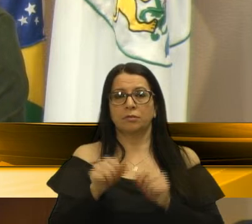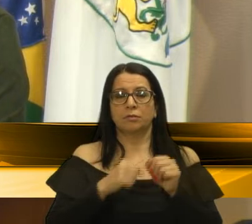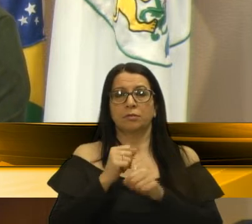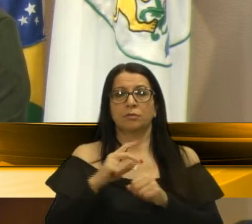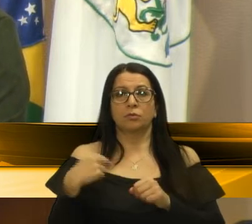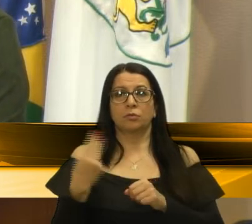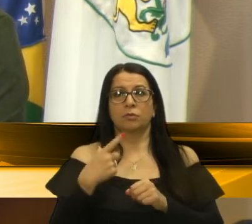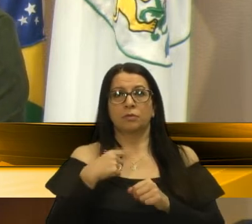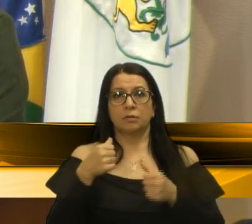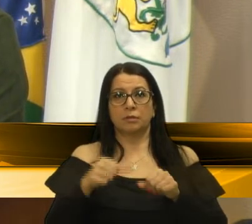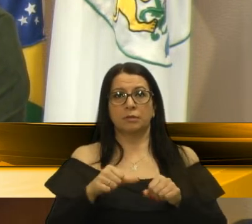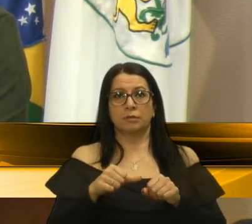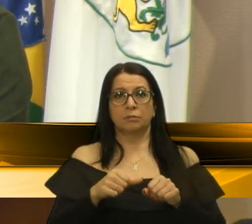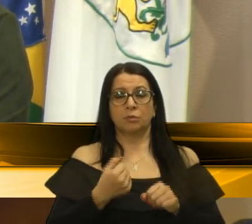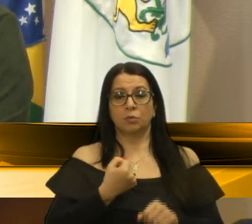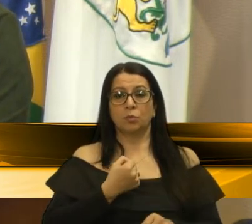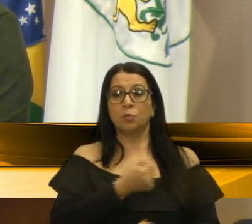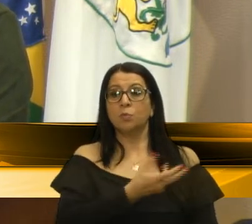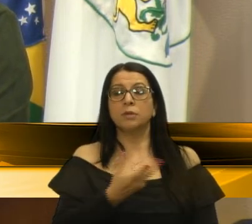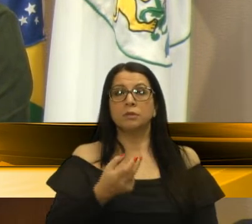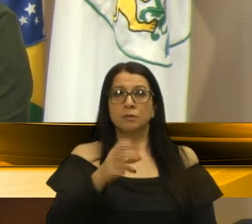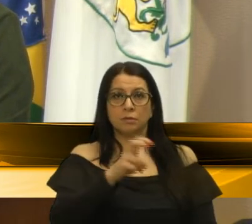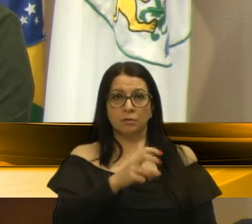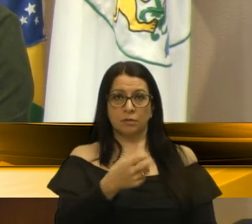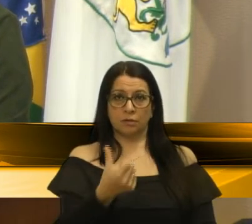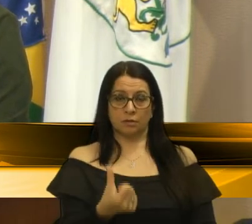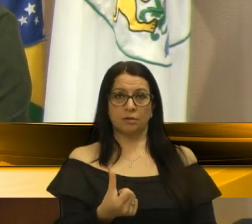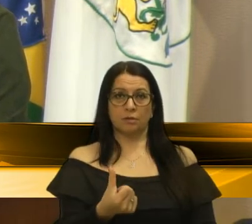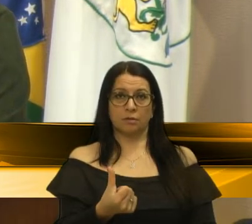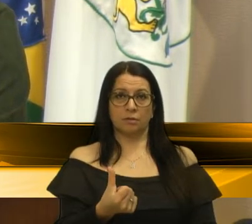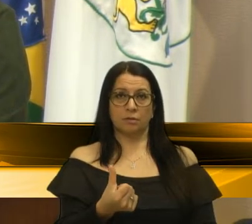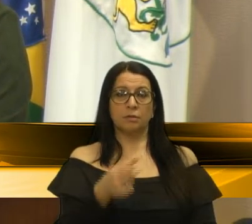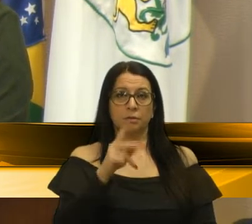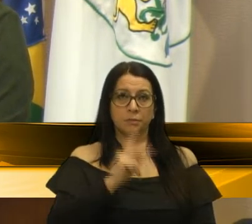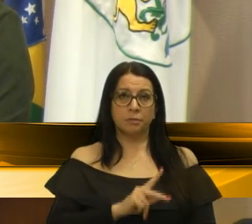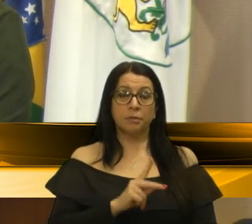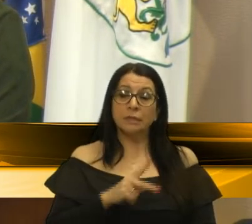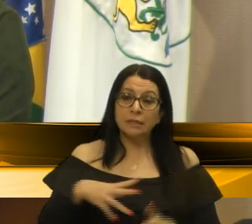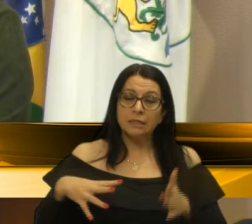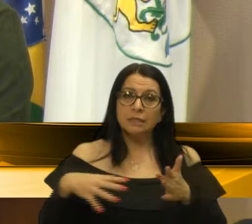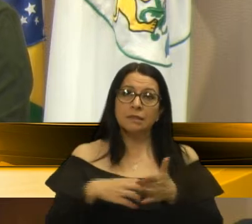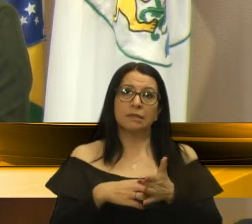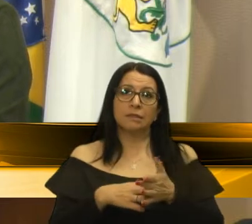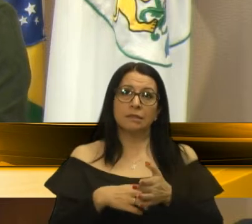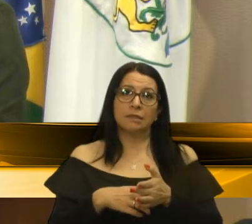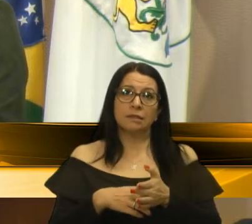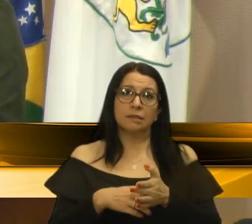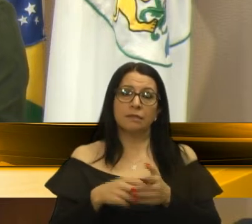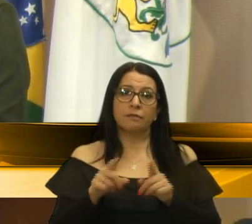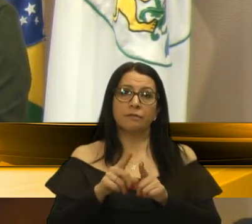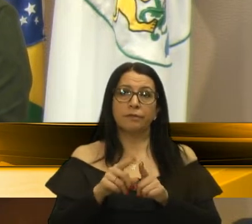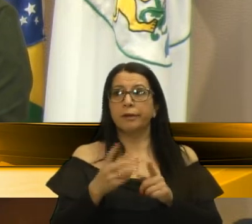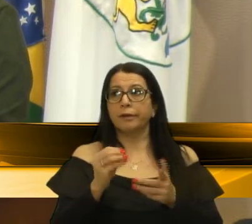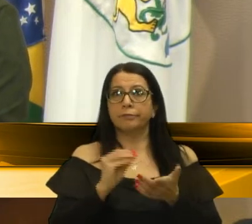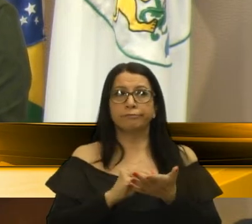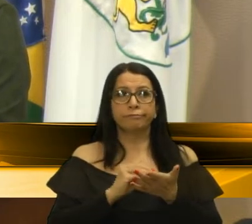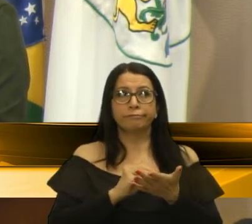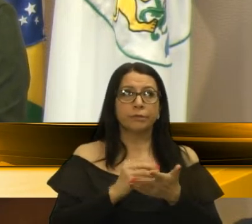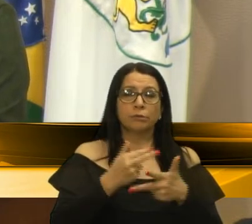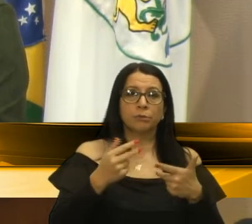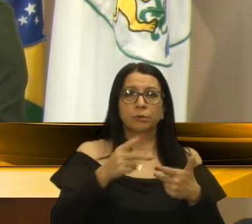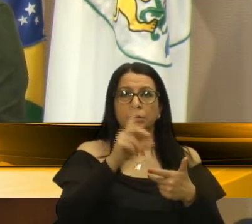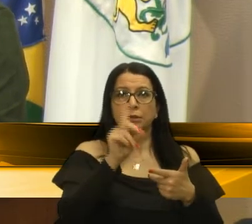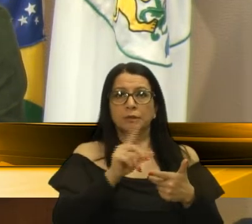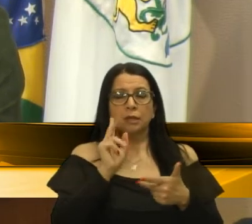de 56, né? Fora as pessoas que acabam sendo acidentadas, né? E que vão ficar com deficiências e ao longo de